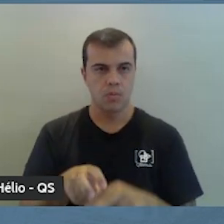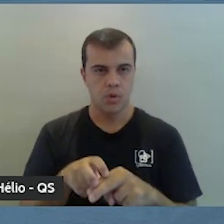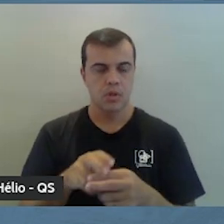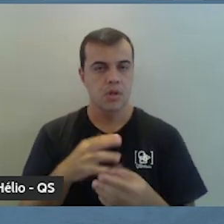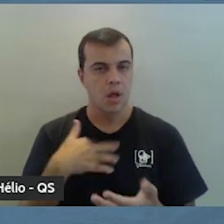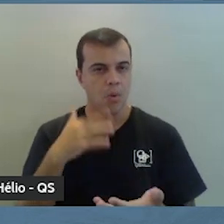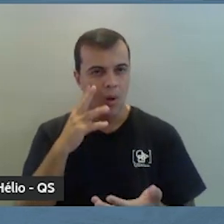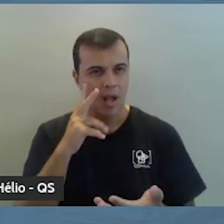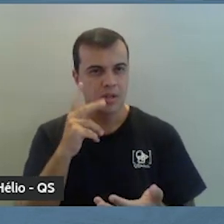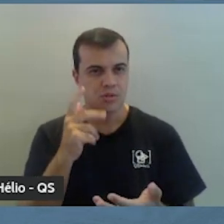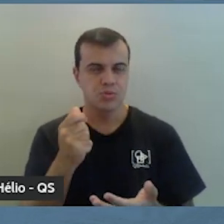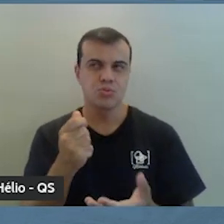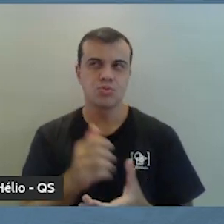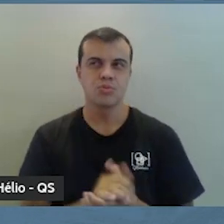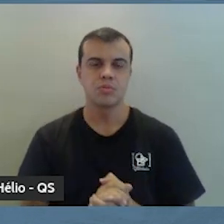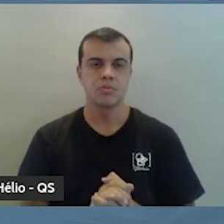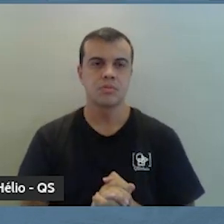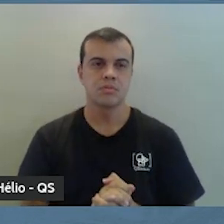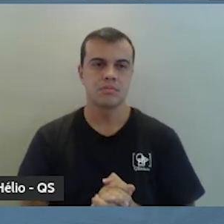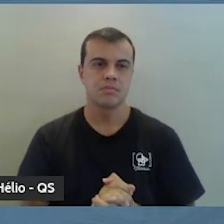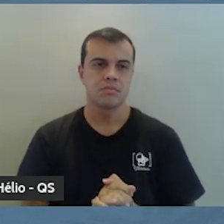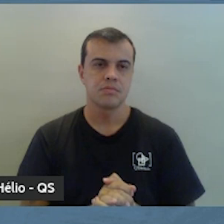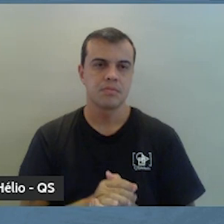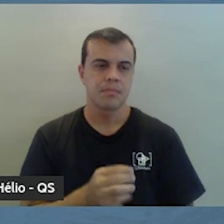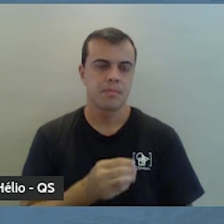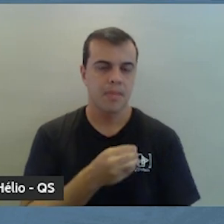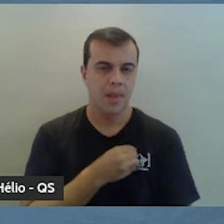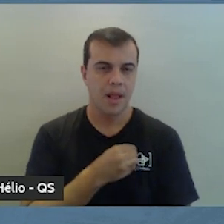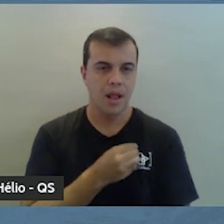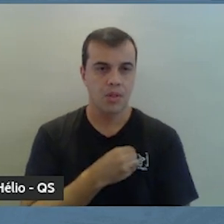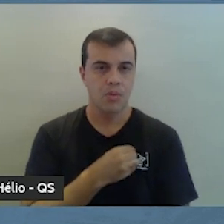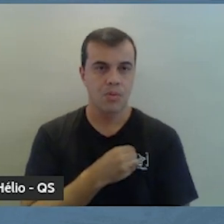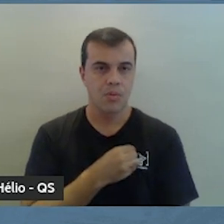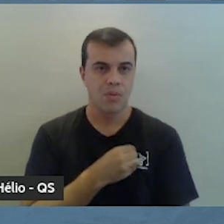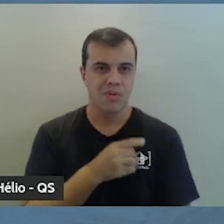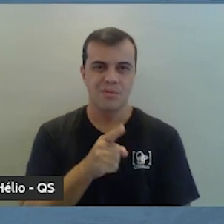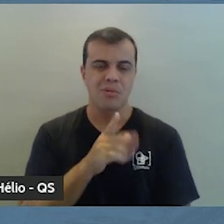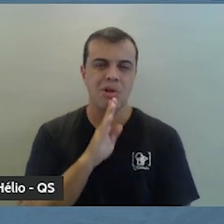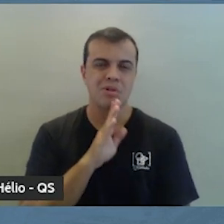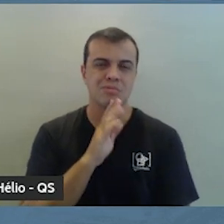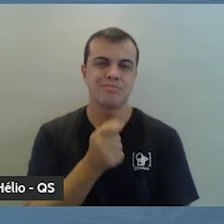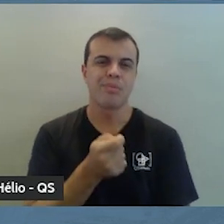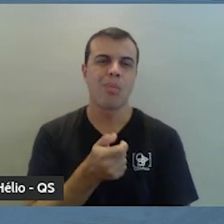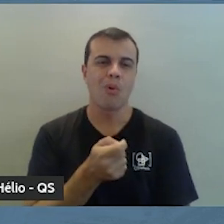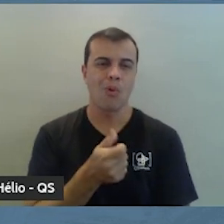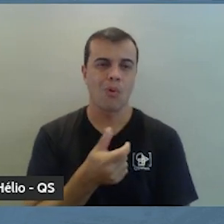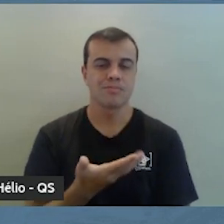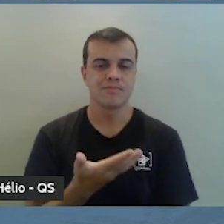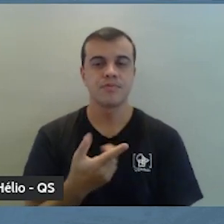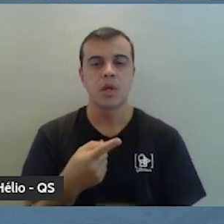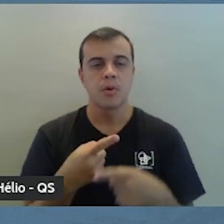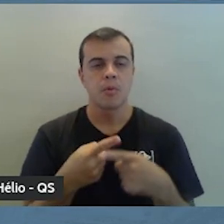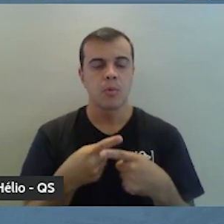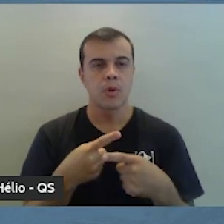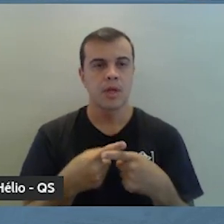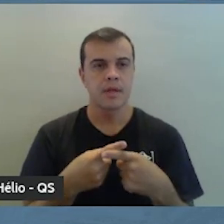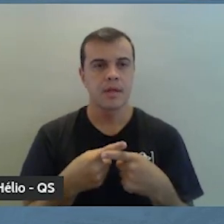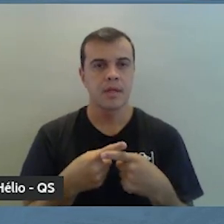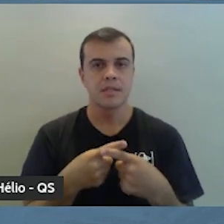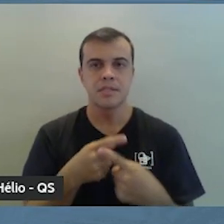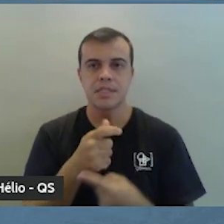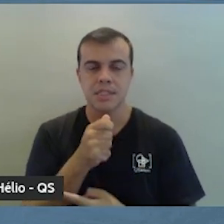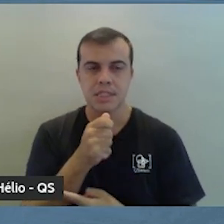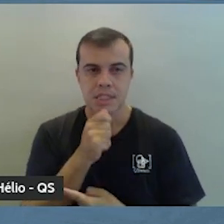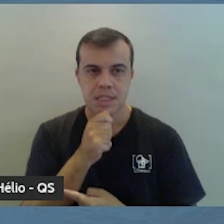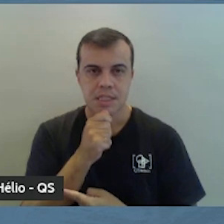Eu acho um pecado o movimento não ser tão conhecido, porque ainda